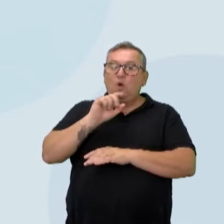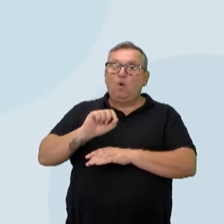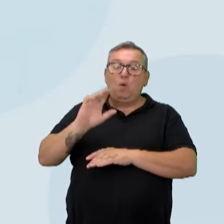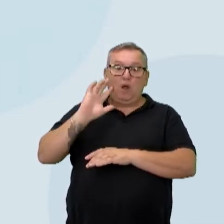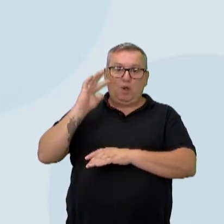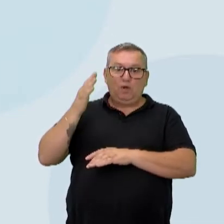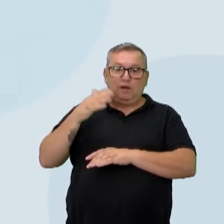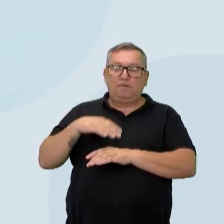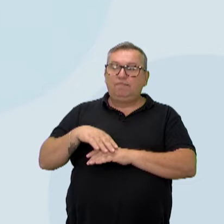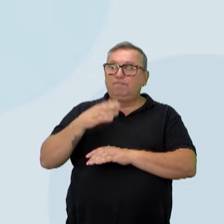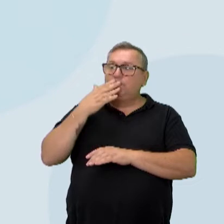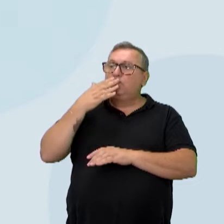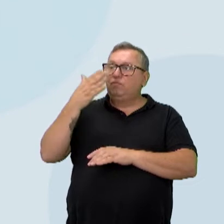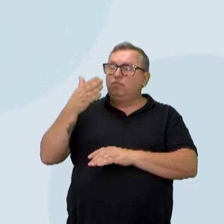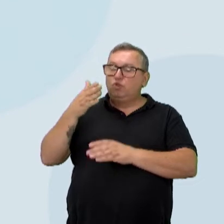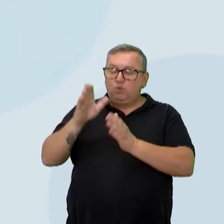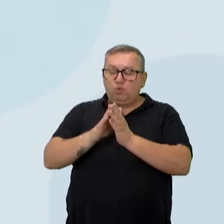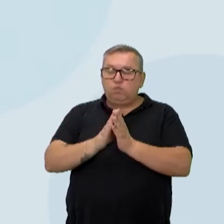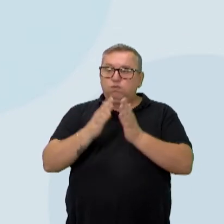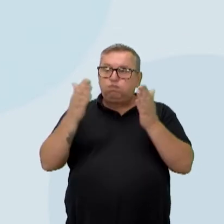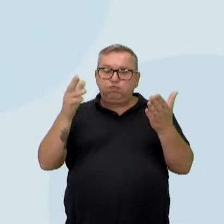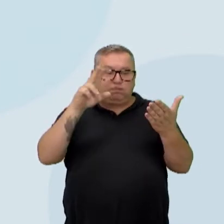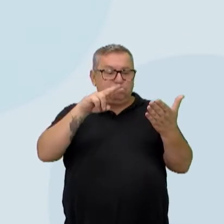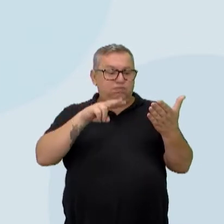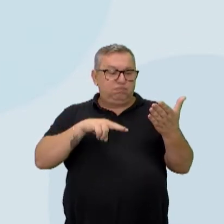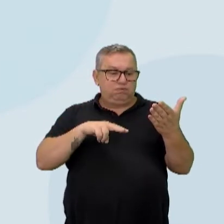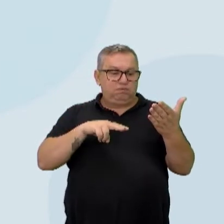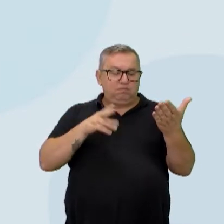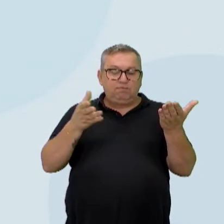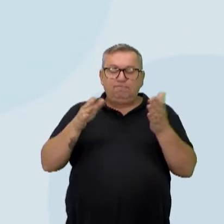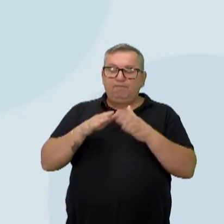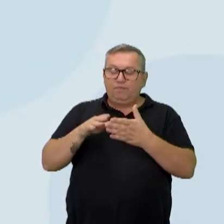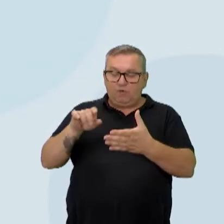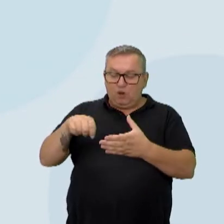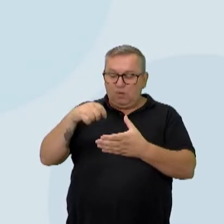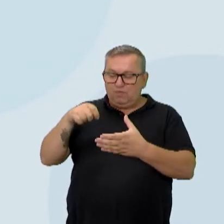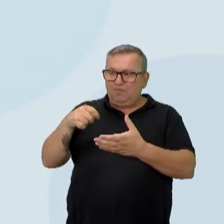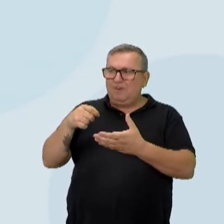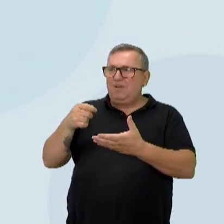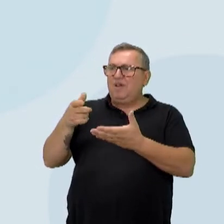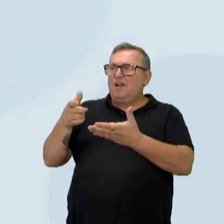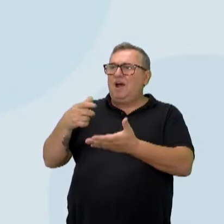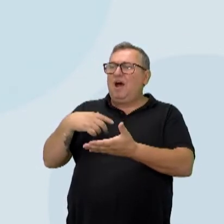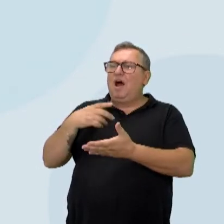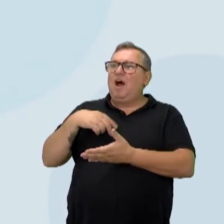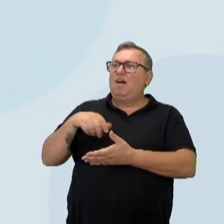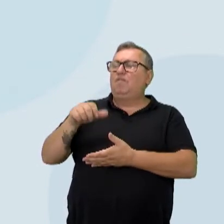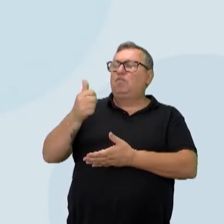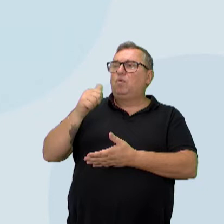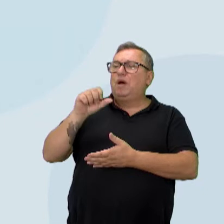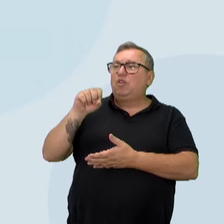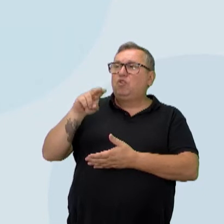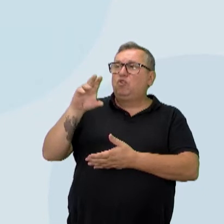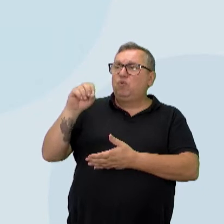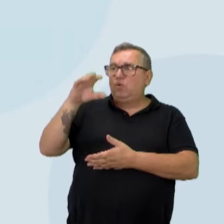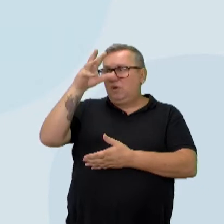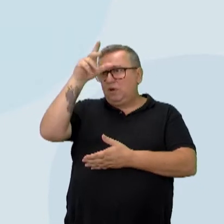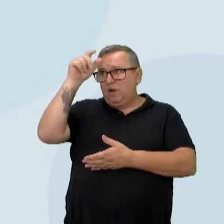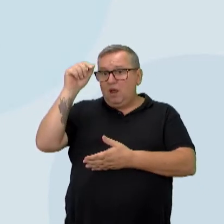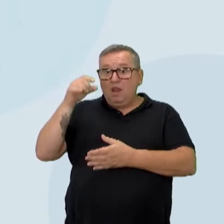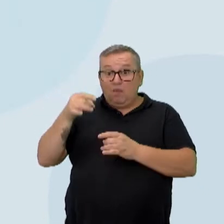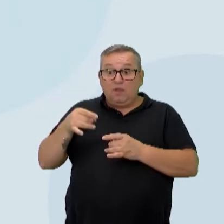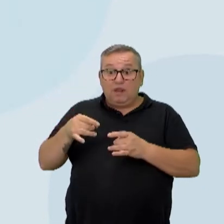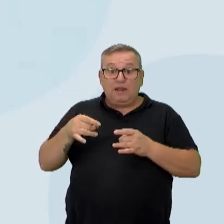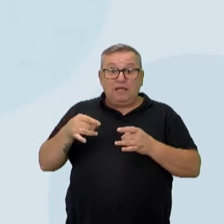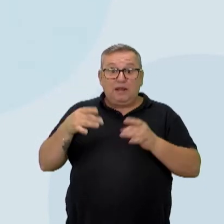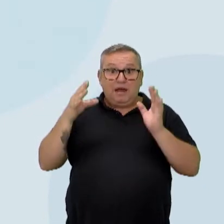se você pede a comida, essa comida vem mais salgada, obviamente você vai querer mais suco, mais refrigerante, mais bebida. Então você gasta